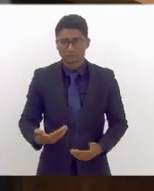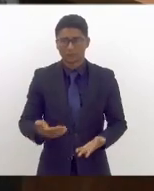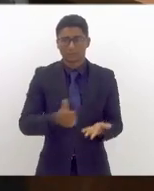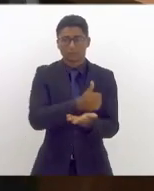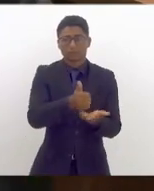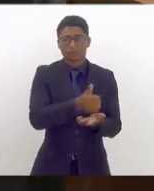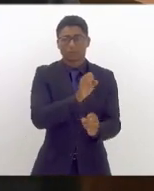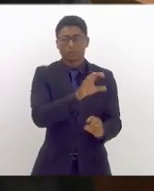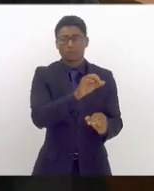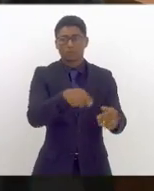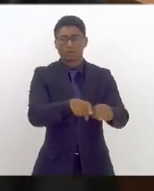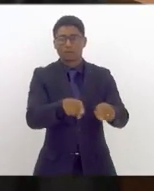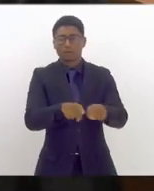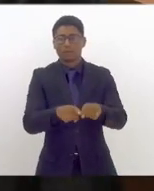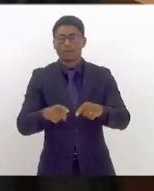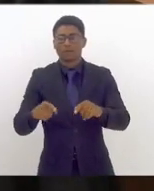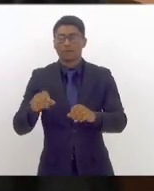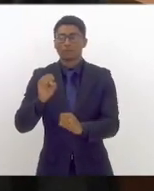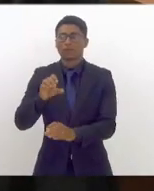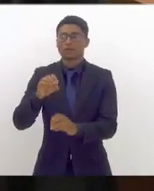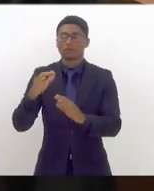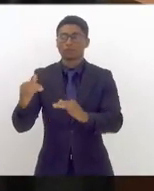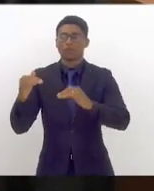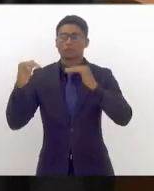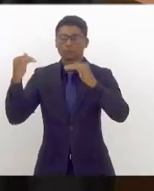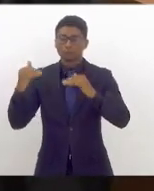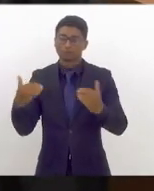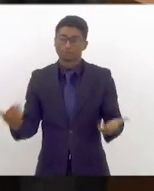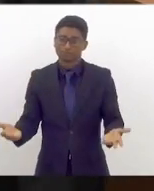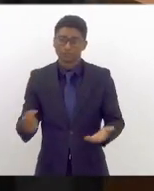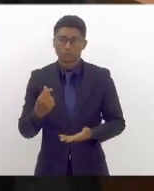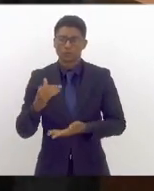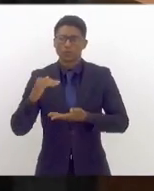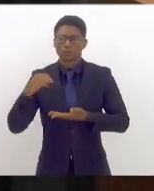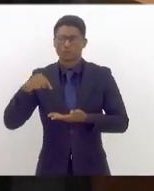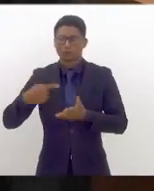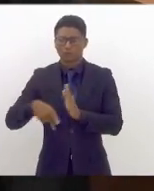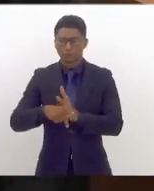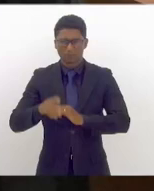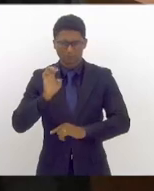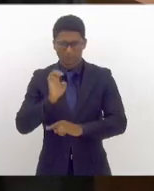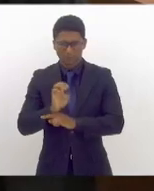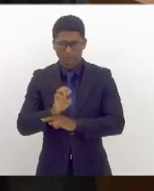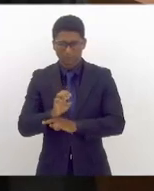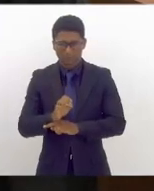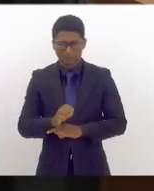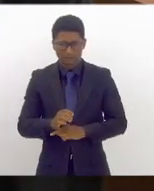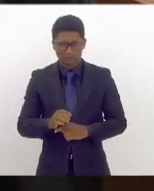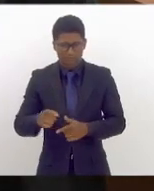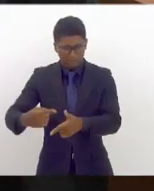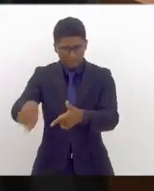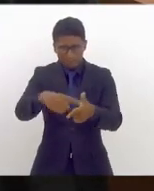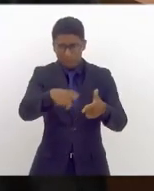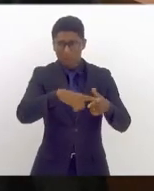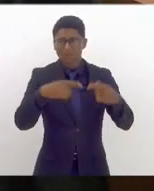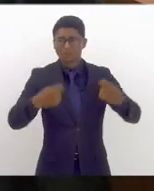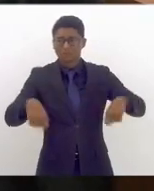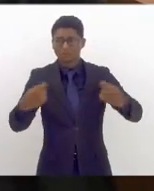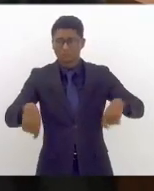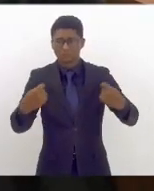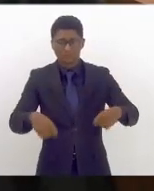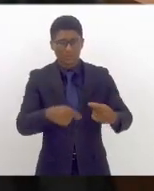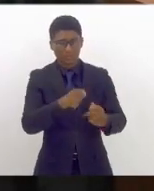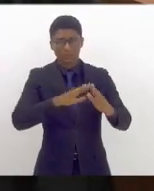Básica quanto de educação superior que o fundo público estadual possa se dirigir sem ter equacionado esse problemas a rede particular